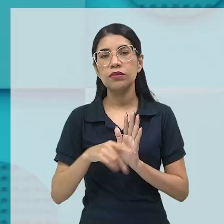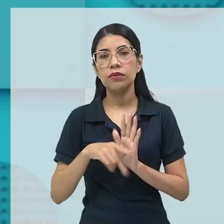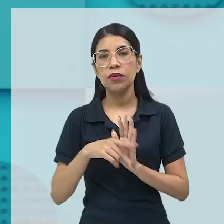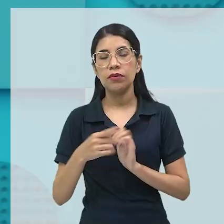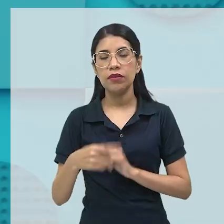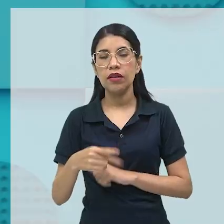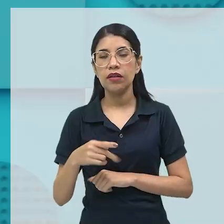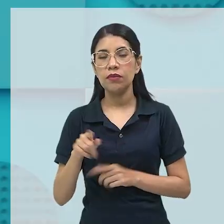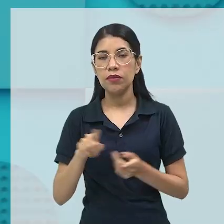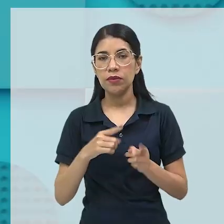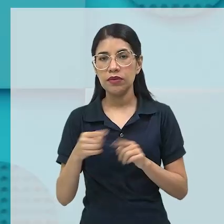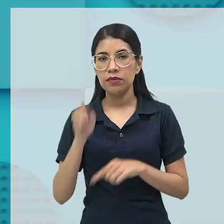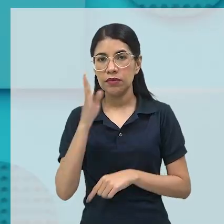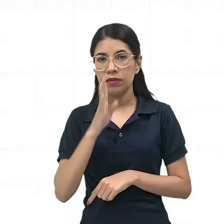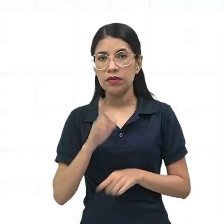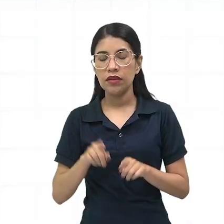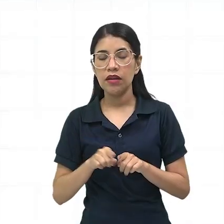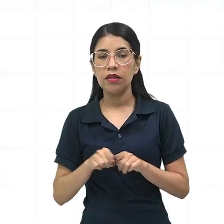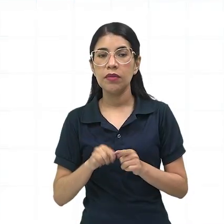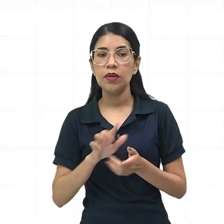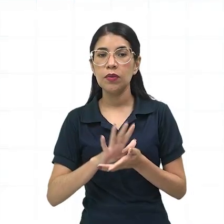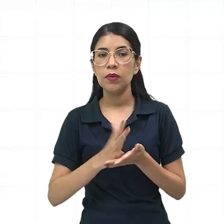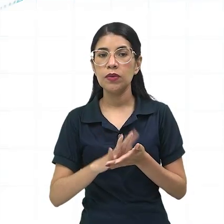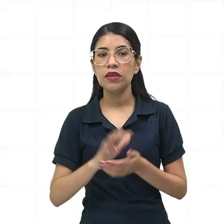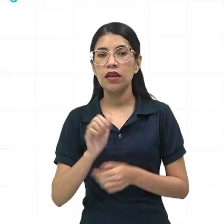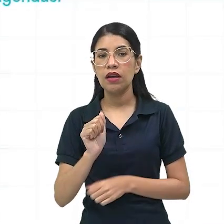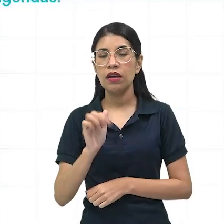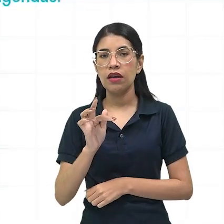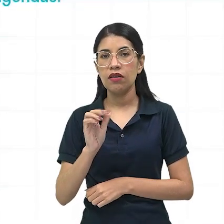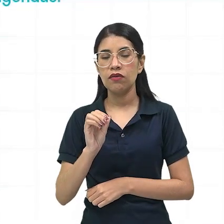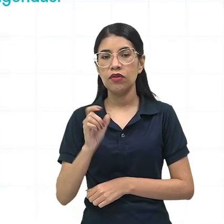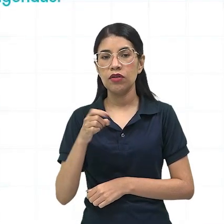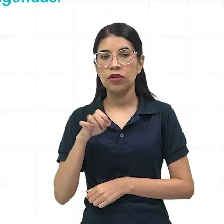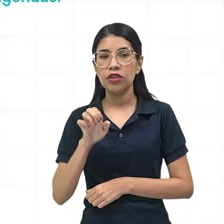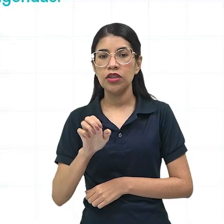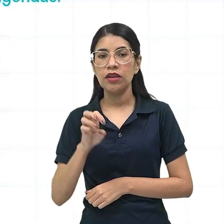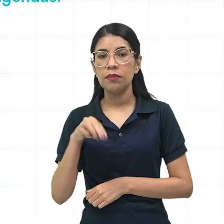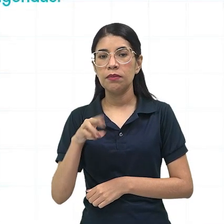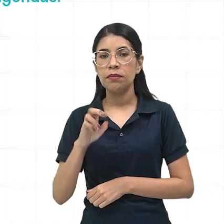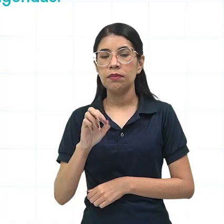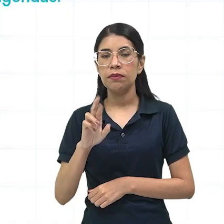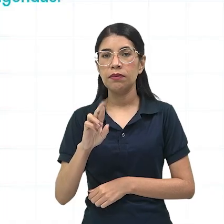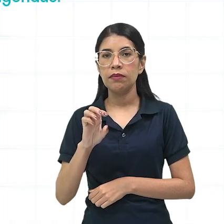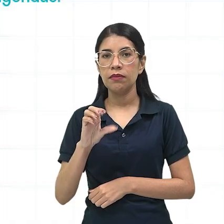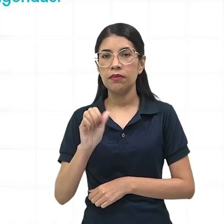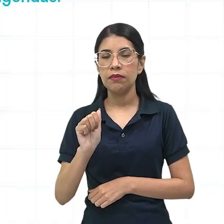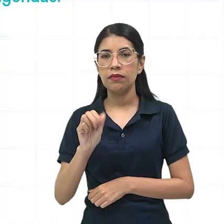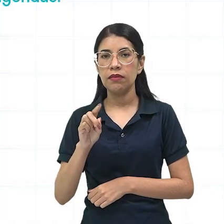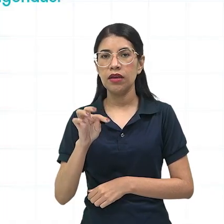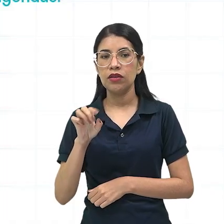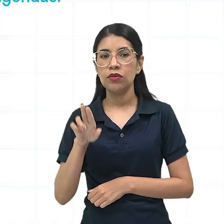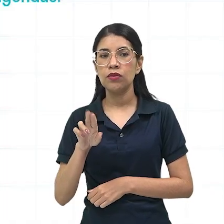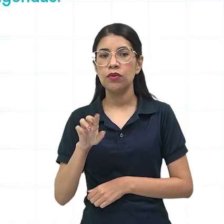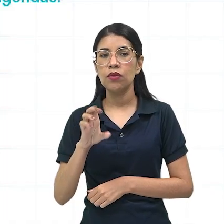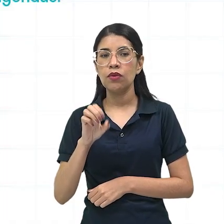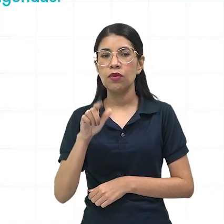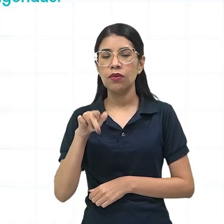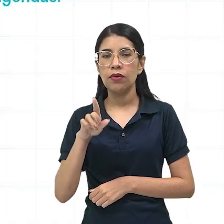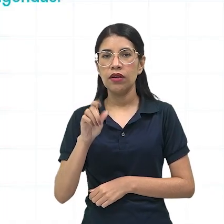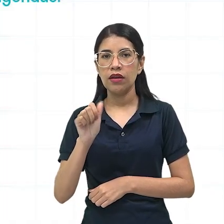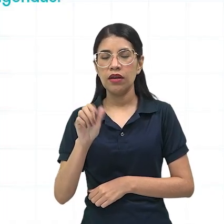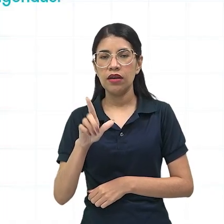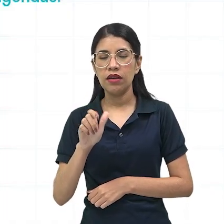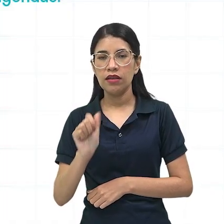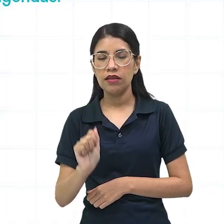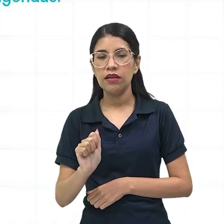brasileira. O samba, afoxé, maracatu, congada, lundu e